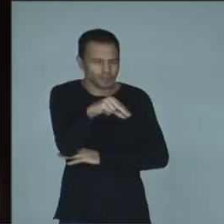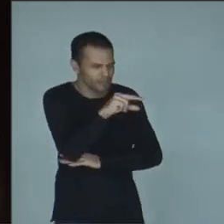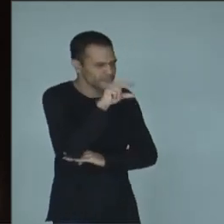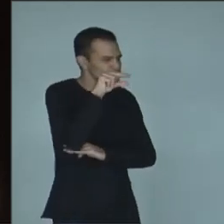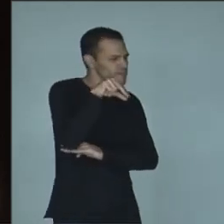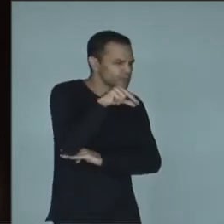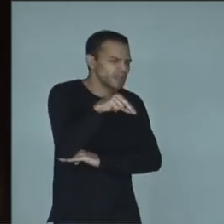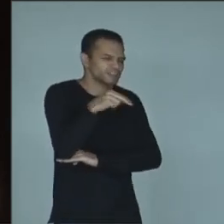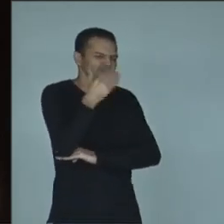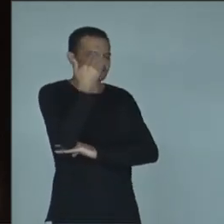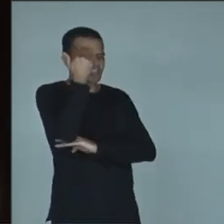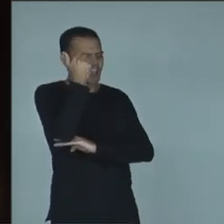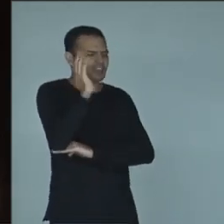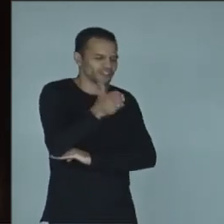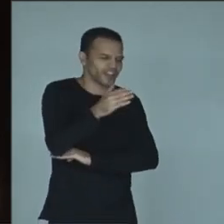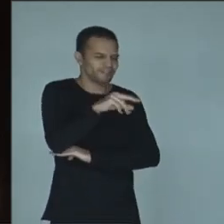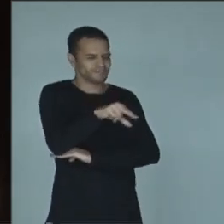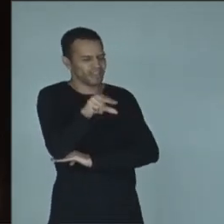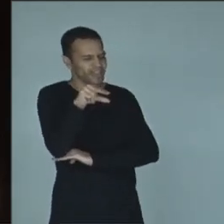assim sabia